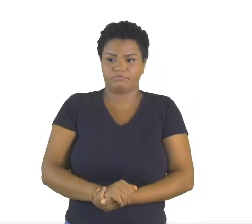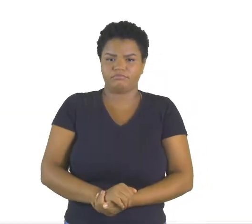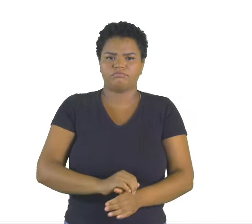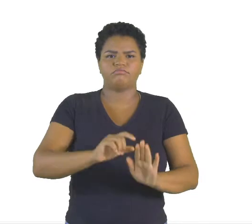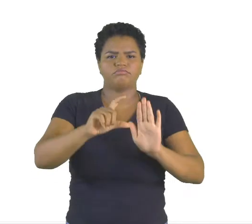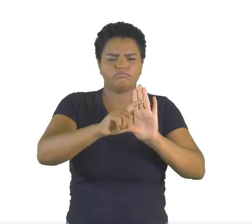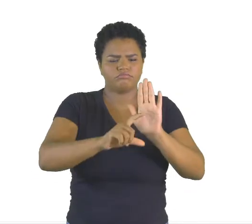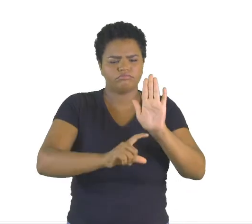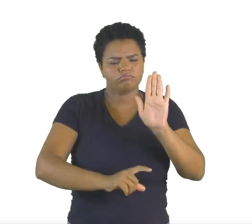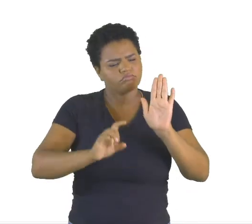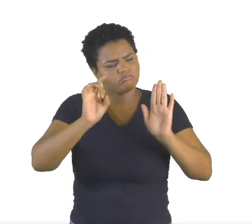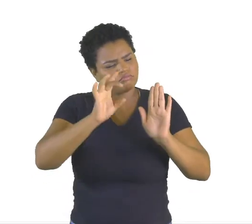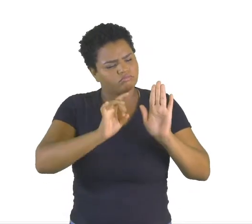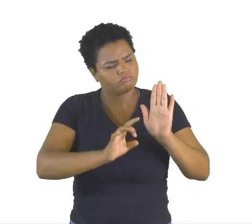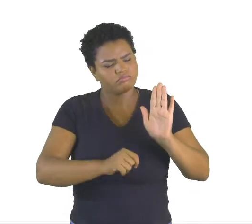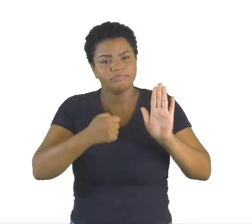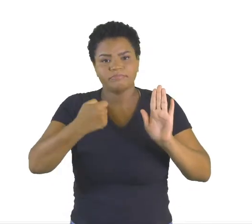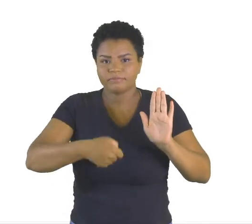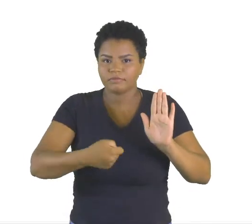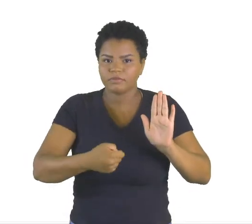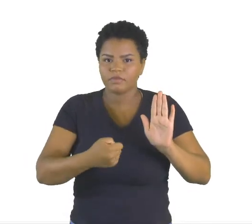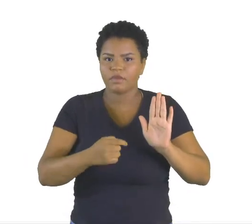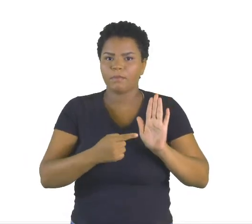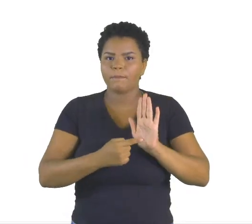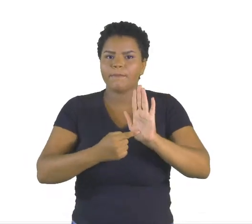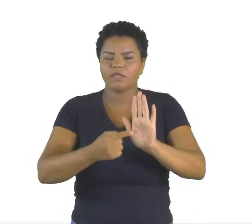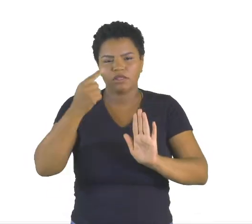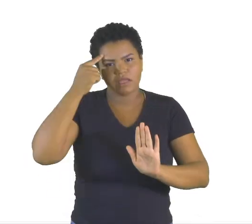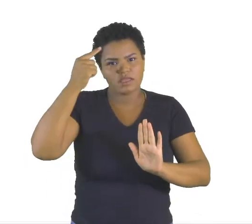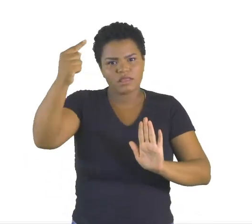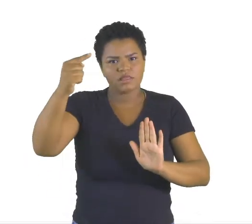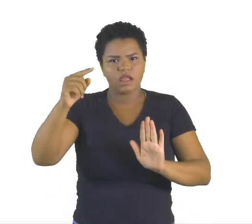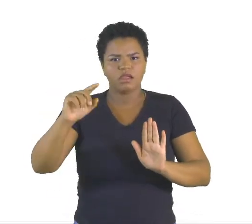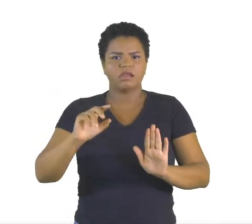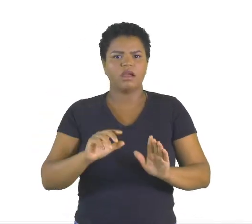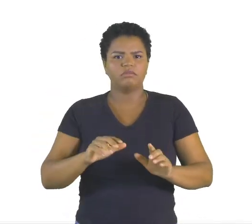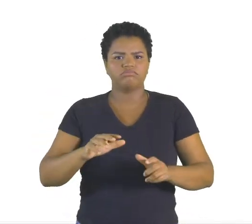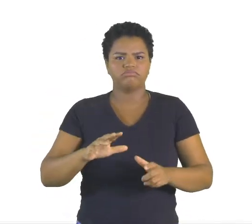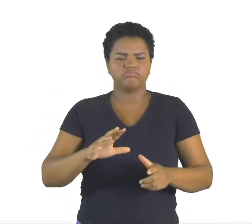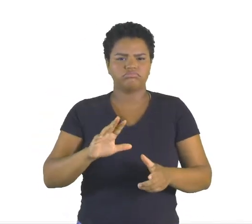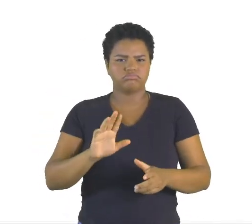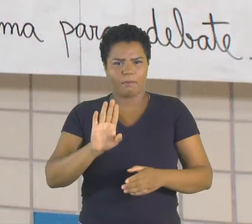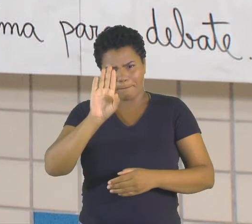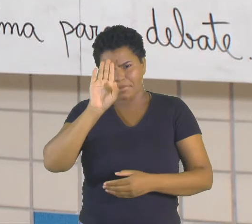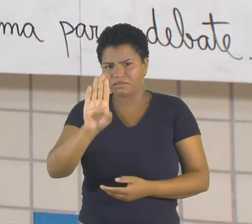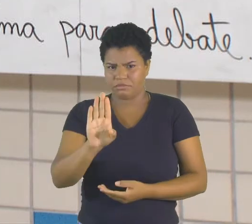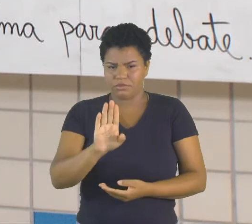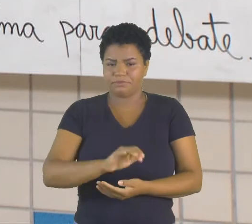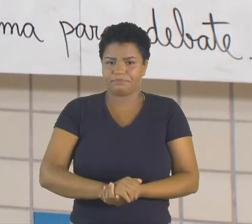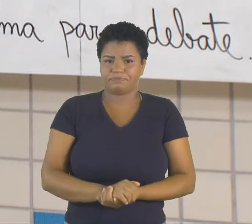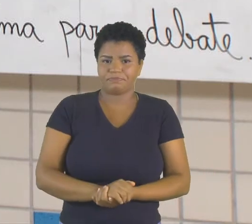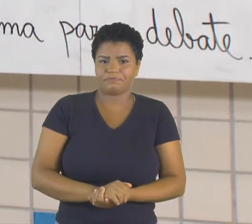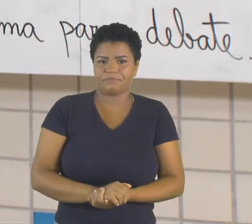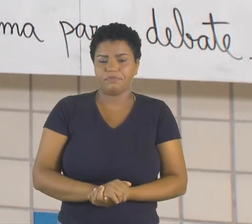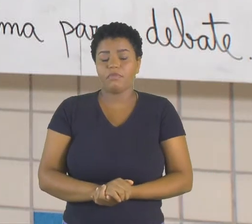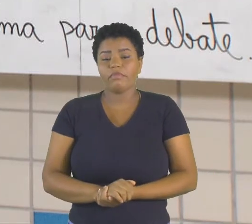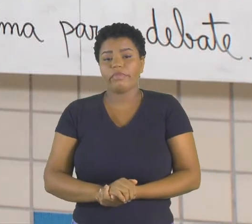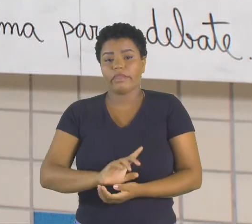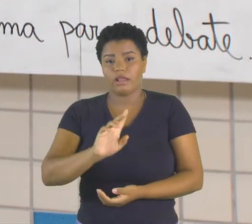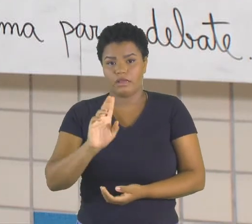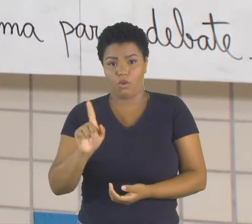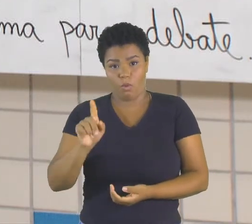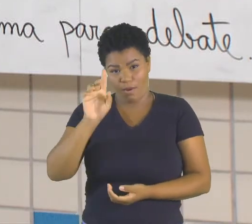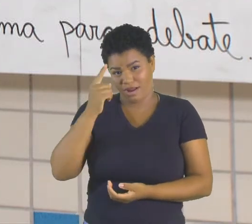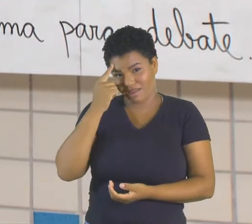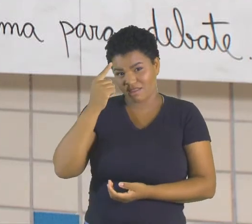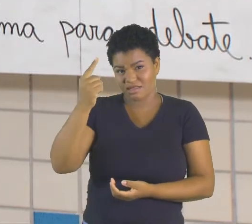parágrafo deve apresentar apenas uma ideia núcleo. Então, todo parágrafo ele parte de uma ideia. Essa ideia